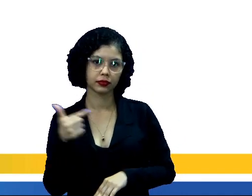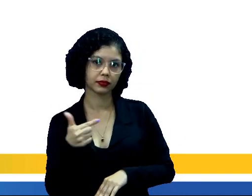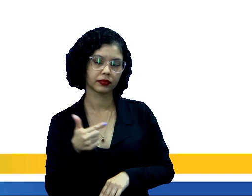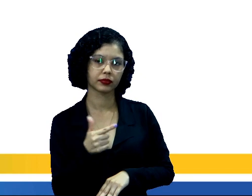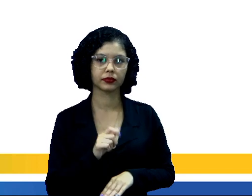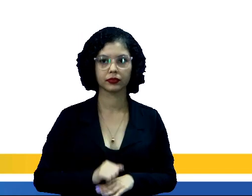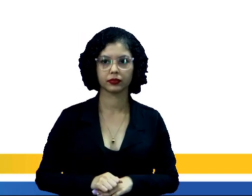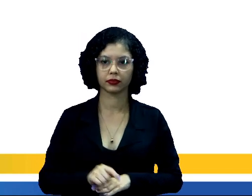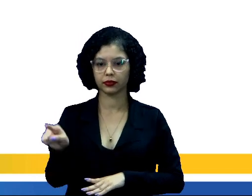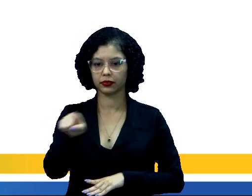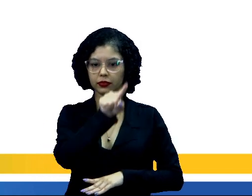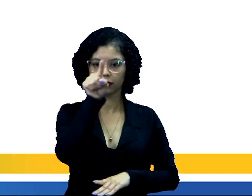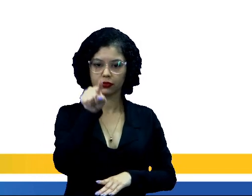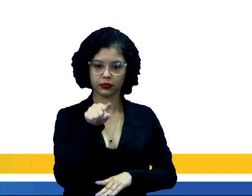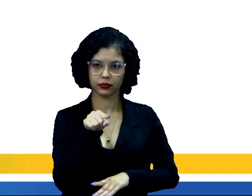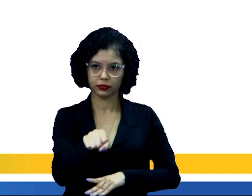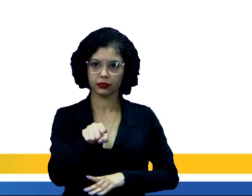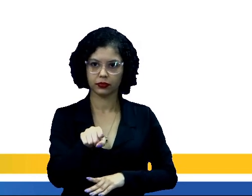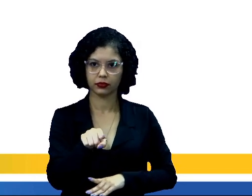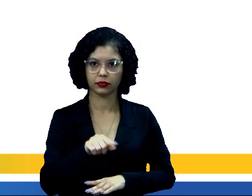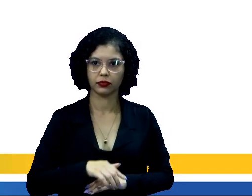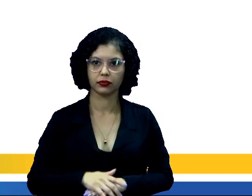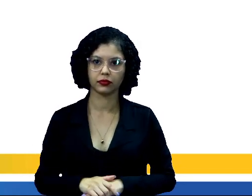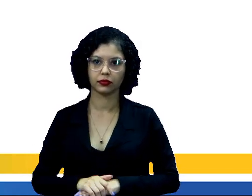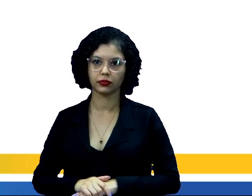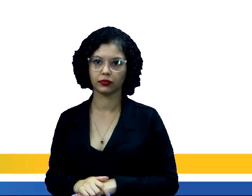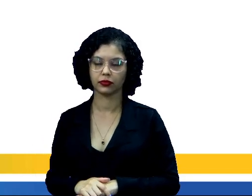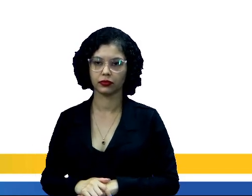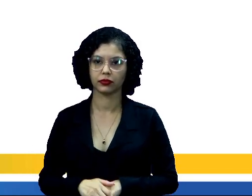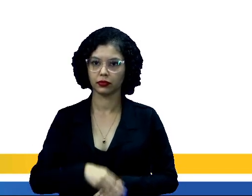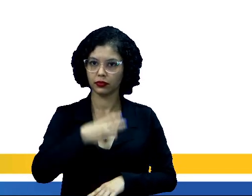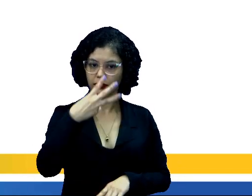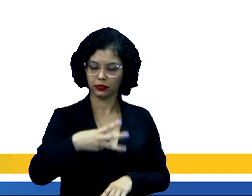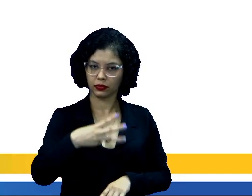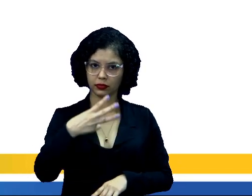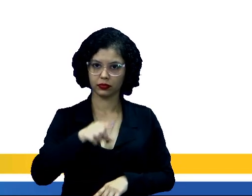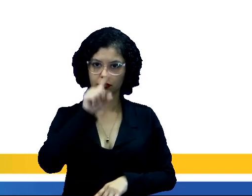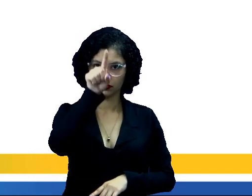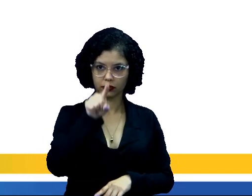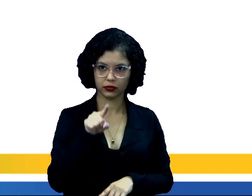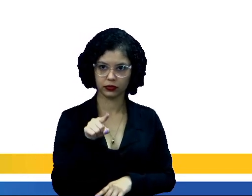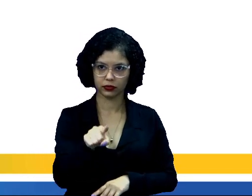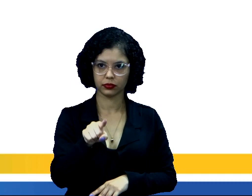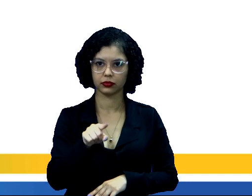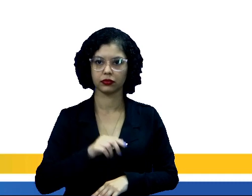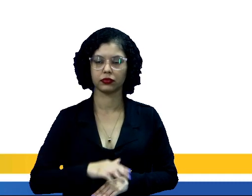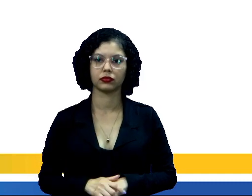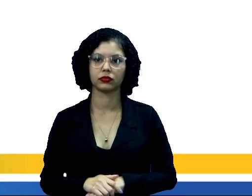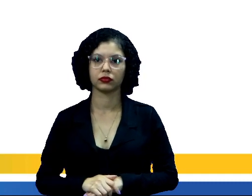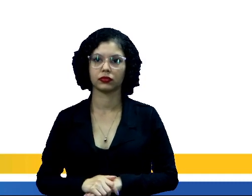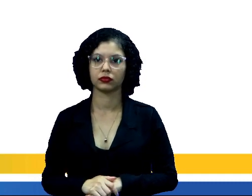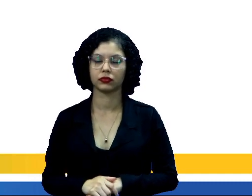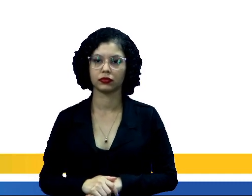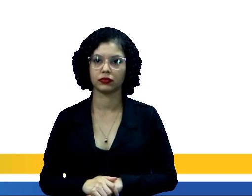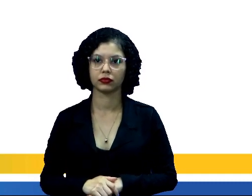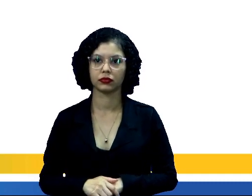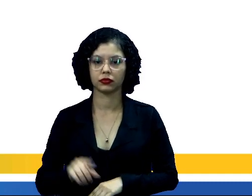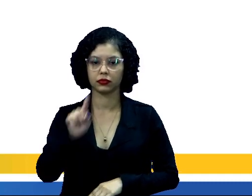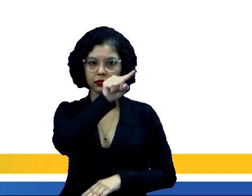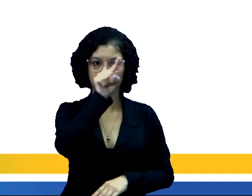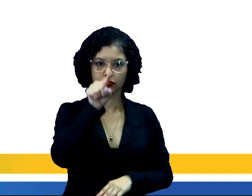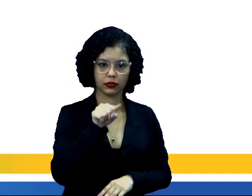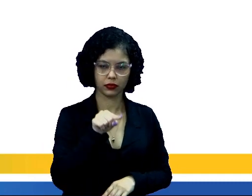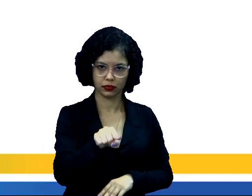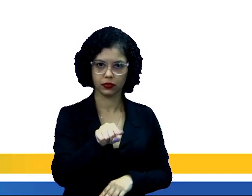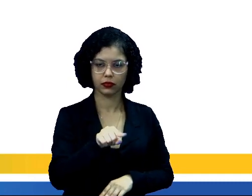segunda frase, você vai utilizar a interrogação. Na terceira, o ponto de exclamação e um